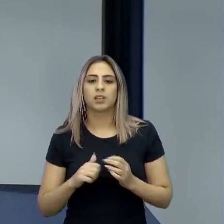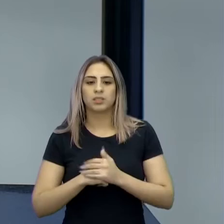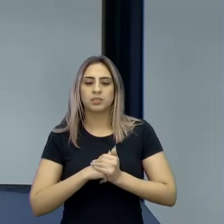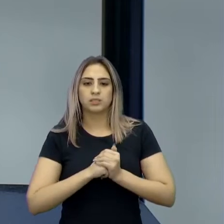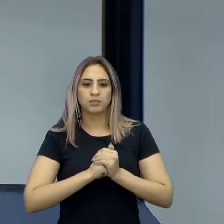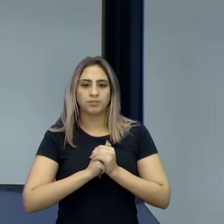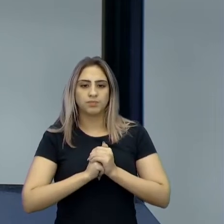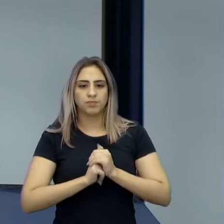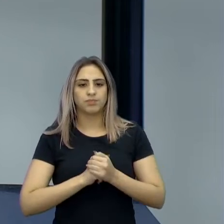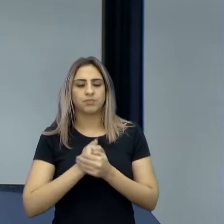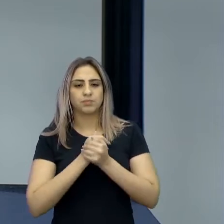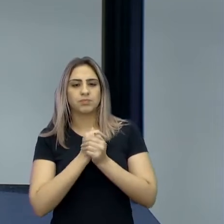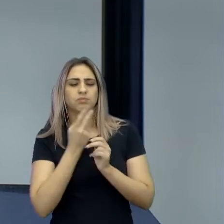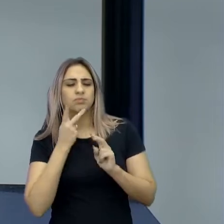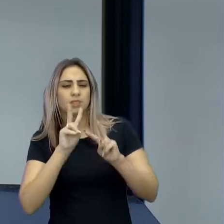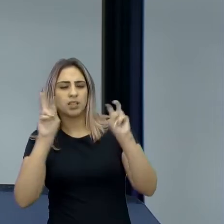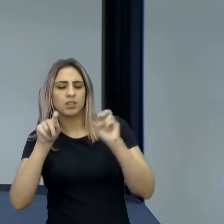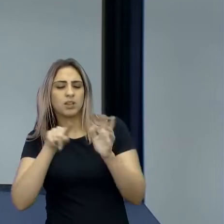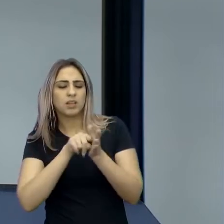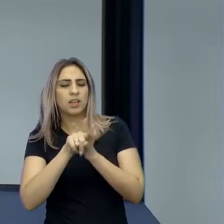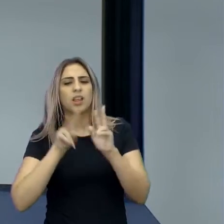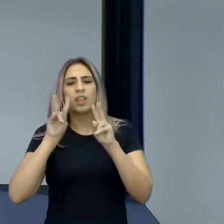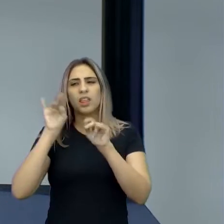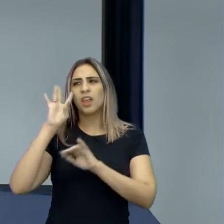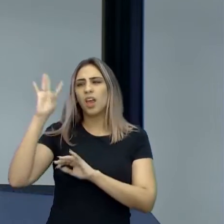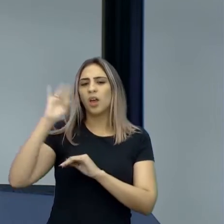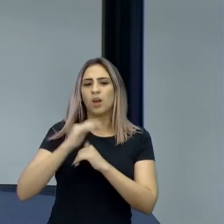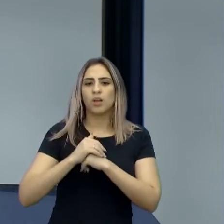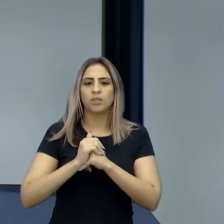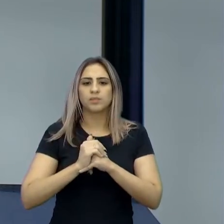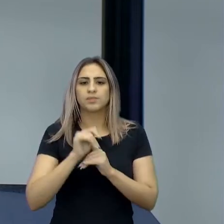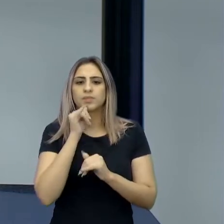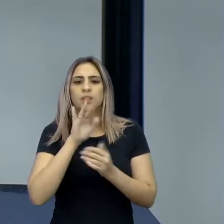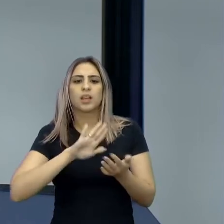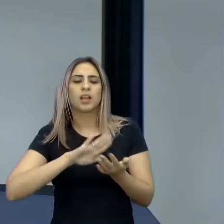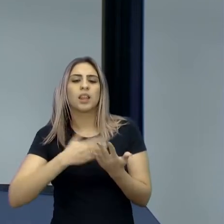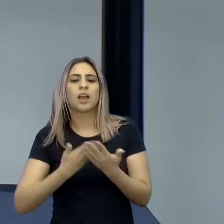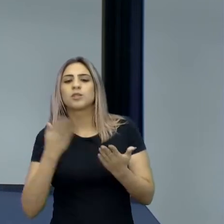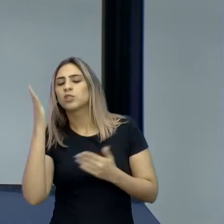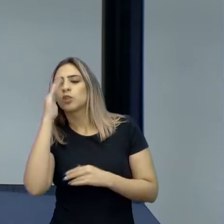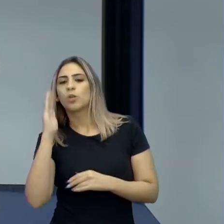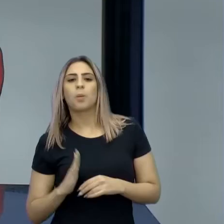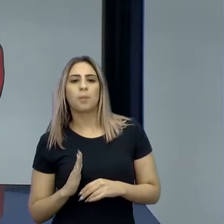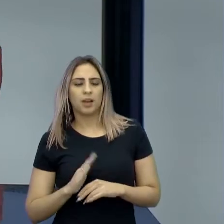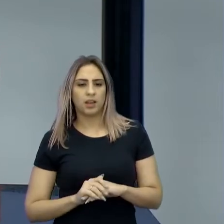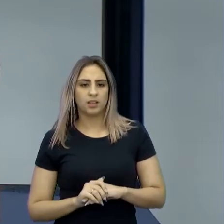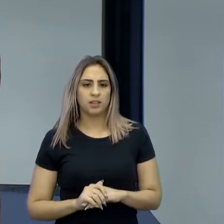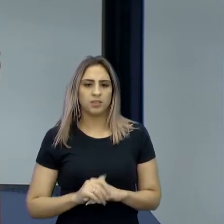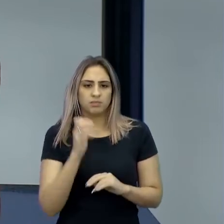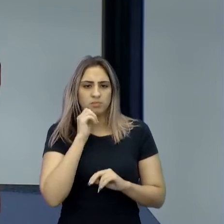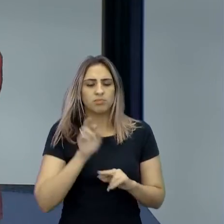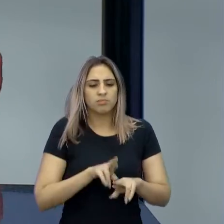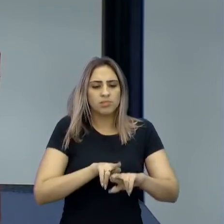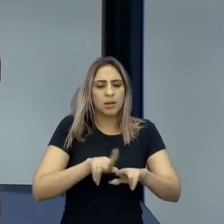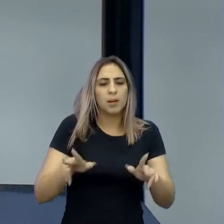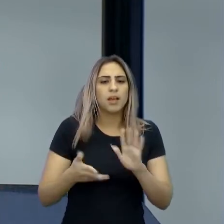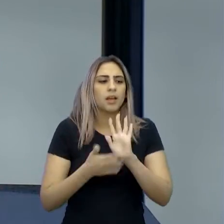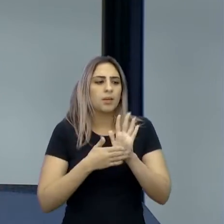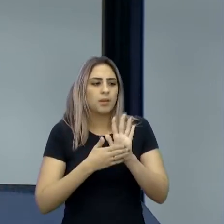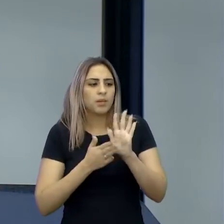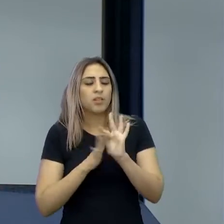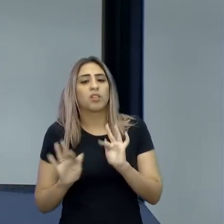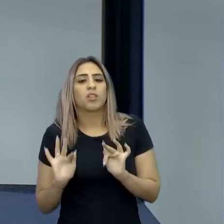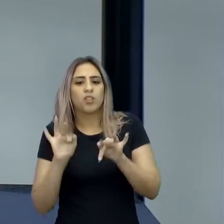de você pesquisar teóricos. Então, a gente teve, por exemplo, os intérpretes do Brasil. Então, até poderia ser algo individual, mas a proposta era que